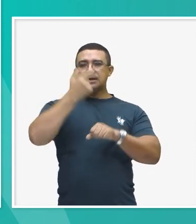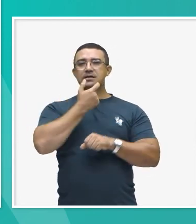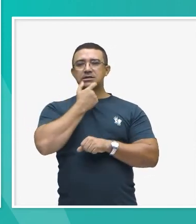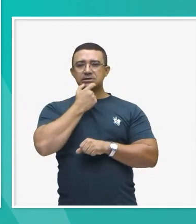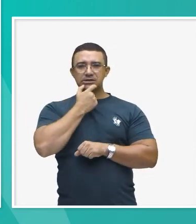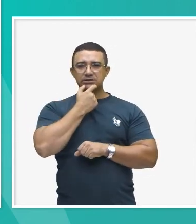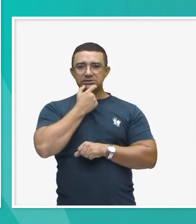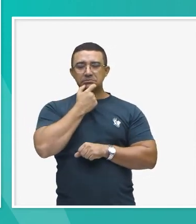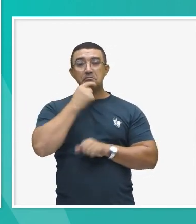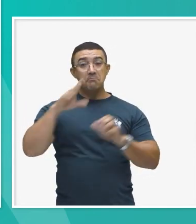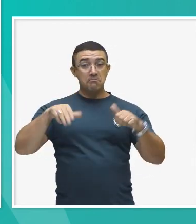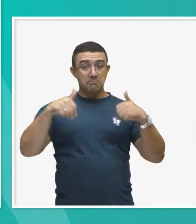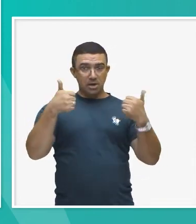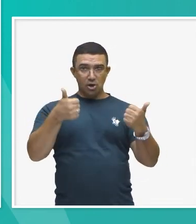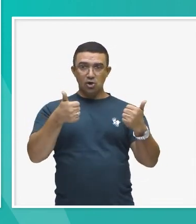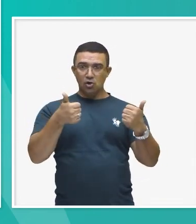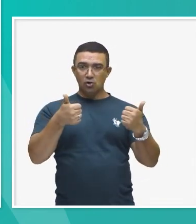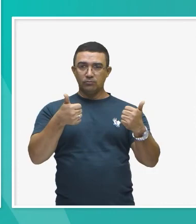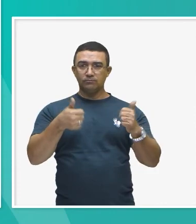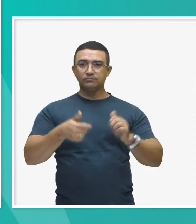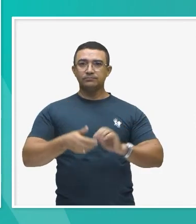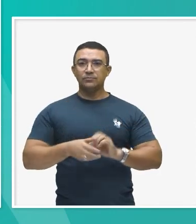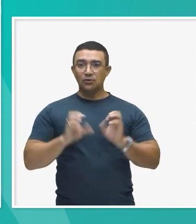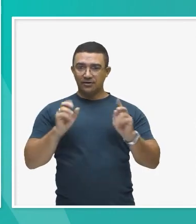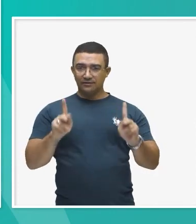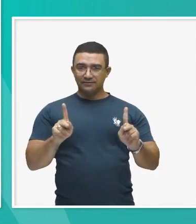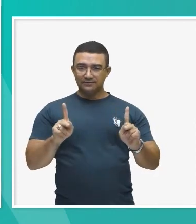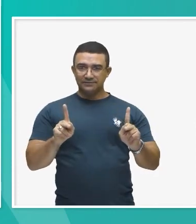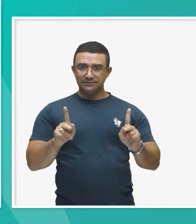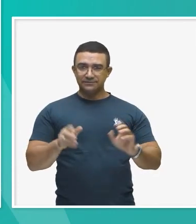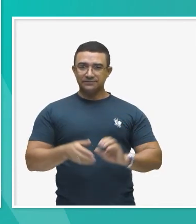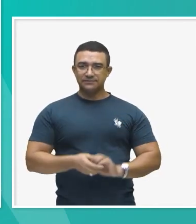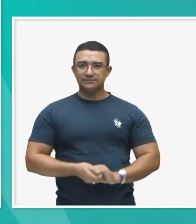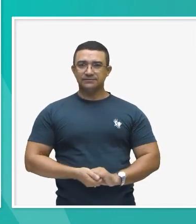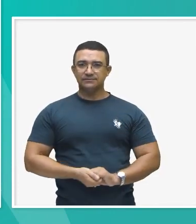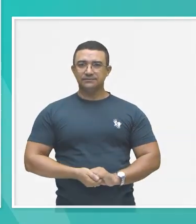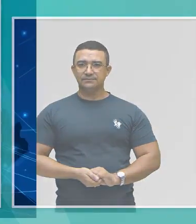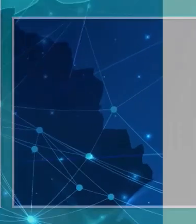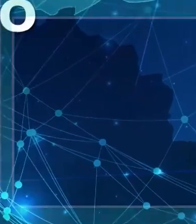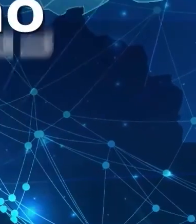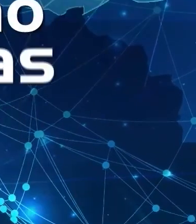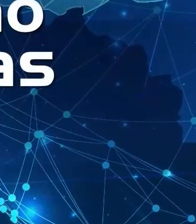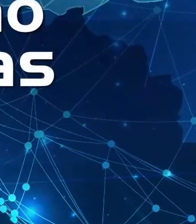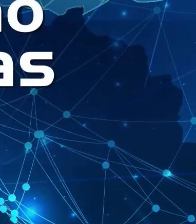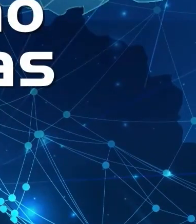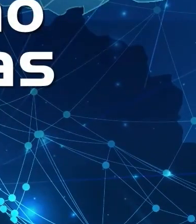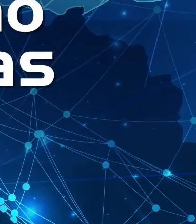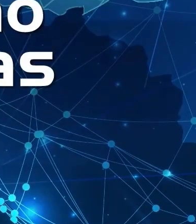mais objetiva e direta. Ok?